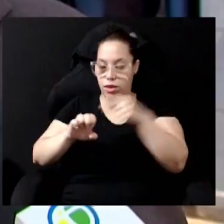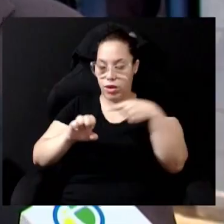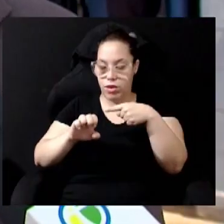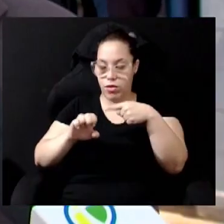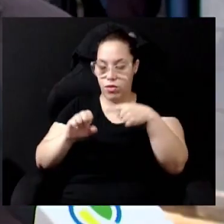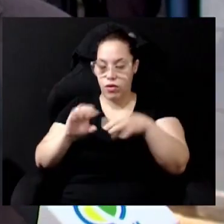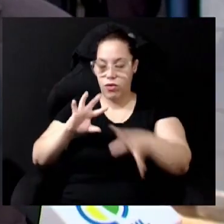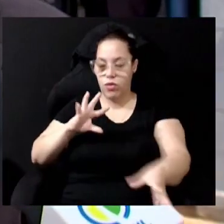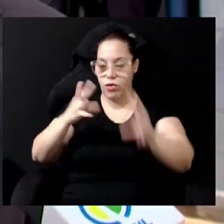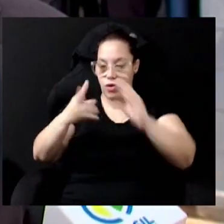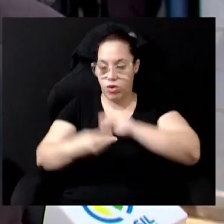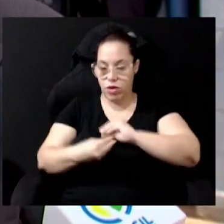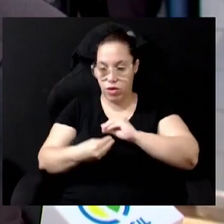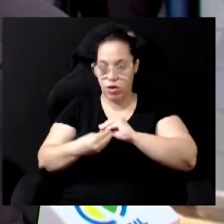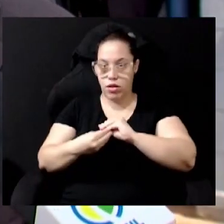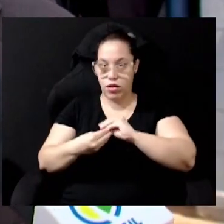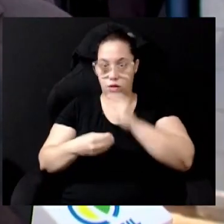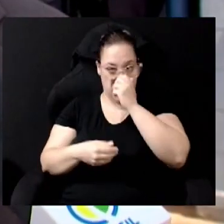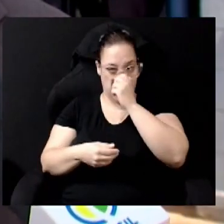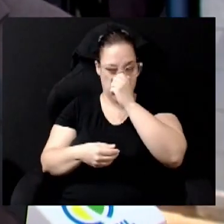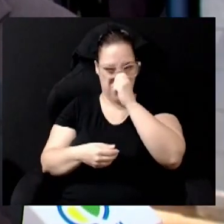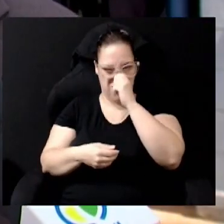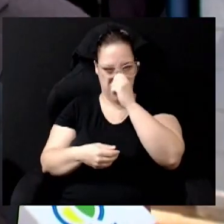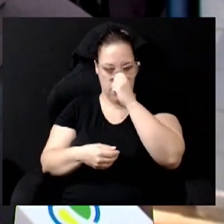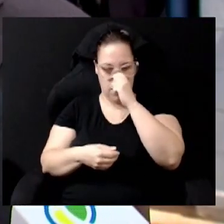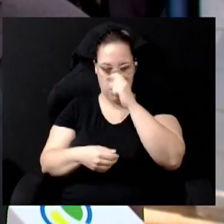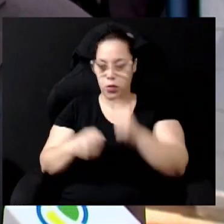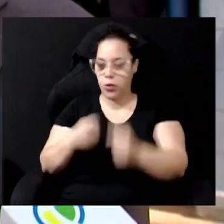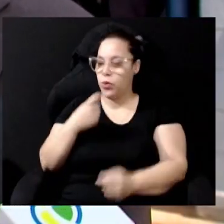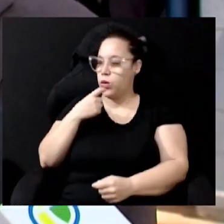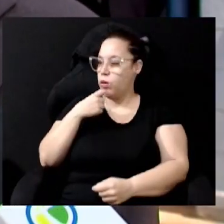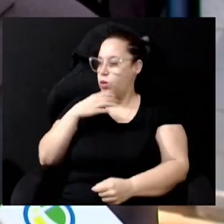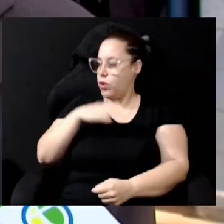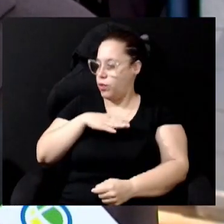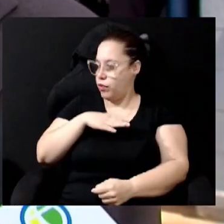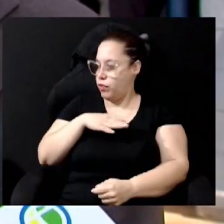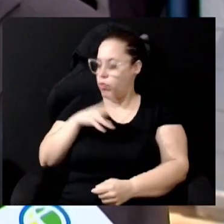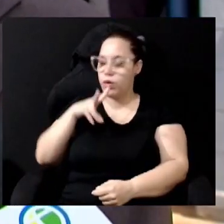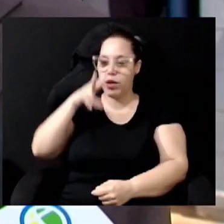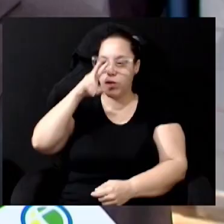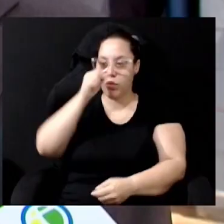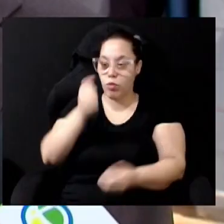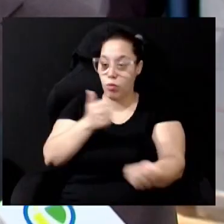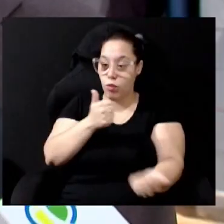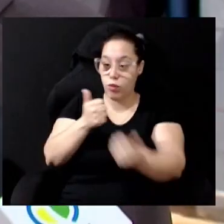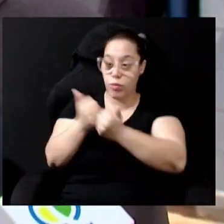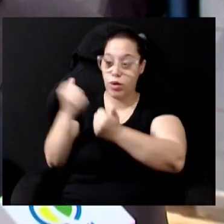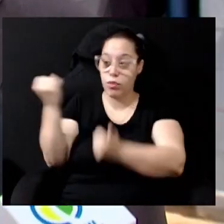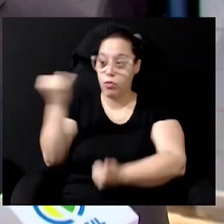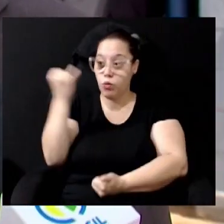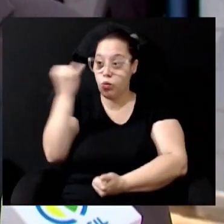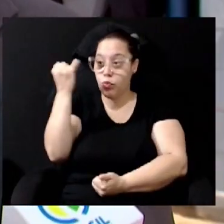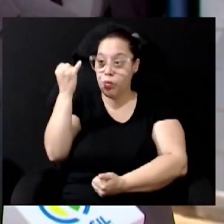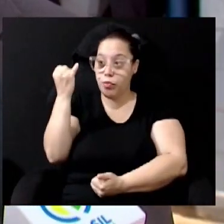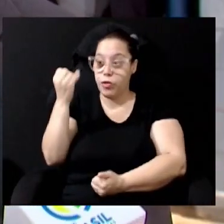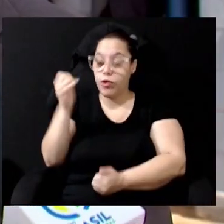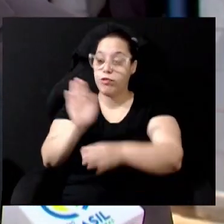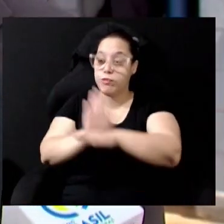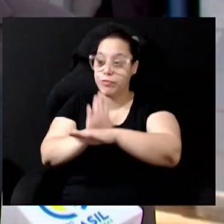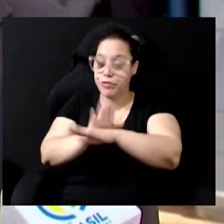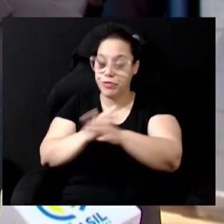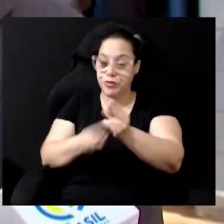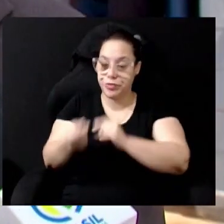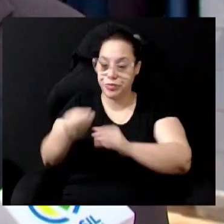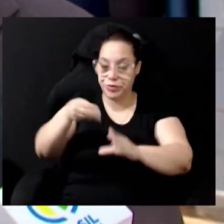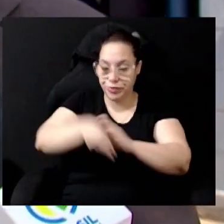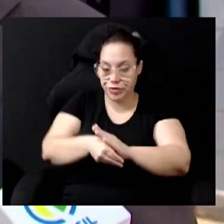sustentabilidade. O ecossistema aqui de Campinas é muito forte. Você tem muitos parceiros importantes que podem ajudar com financiamento, com outros